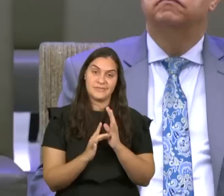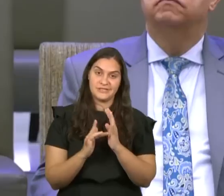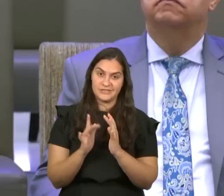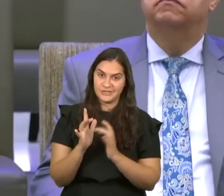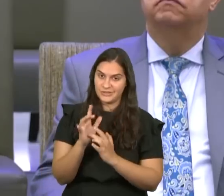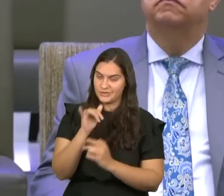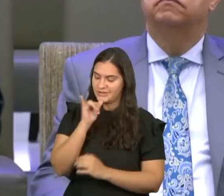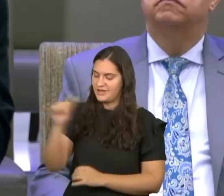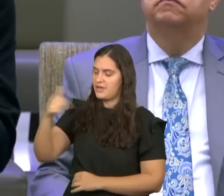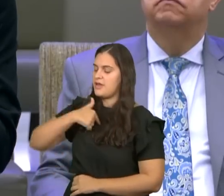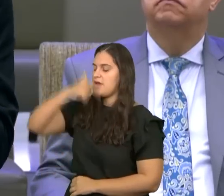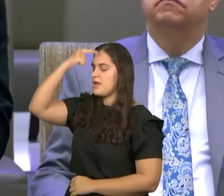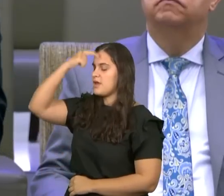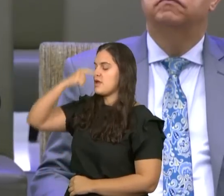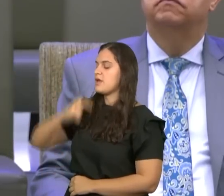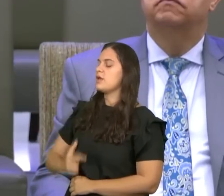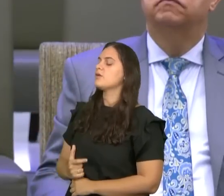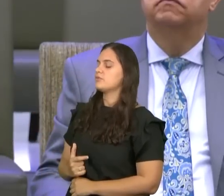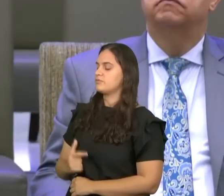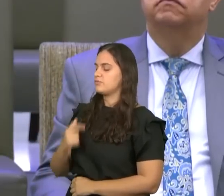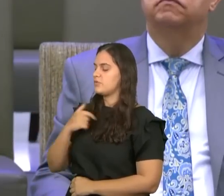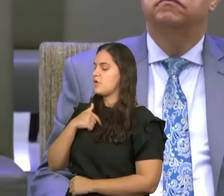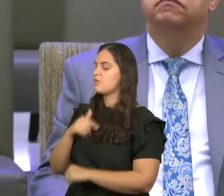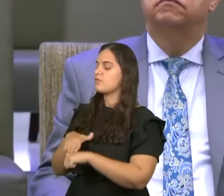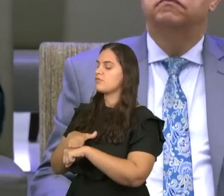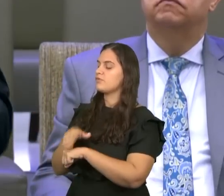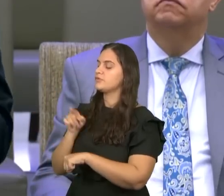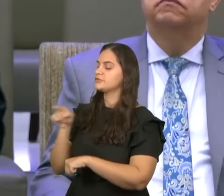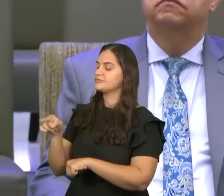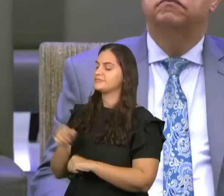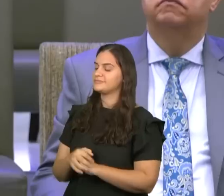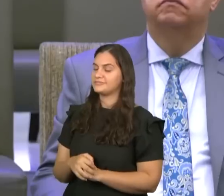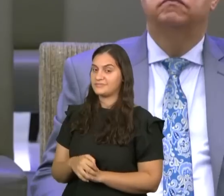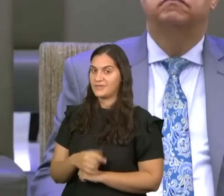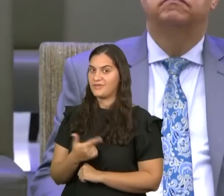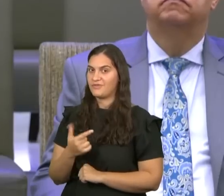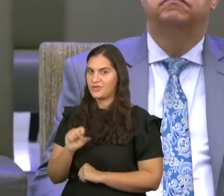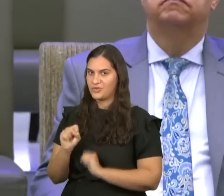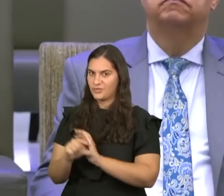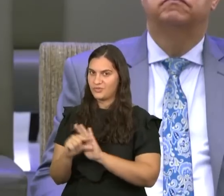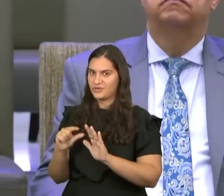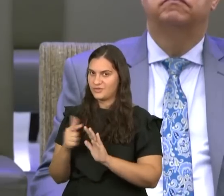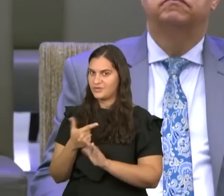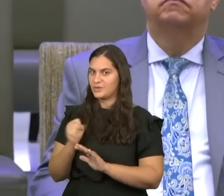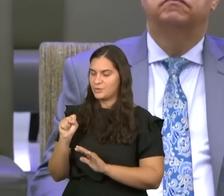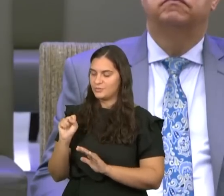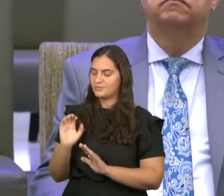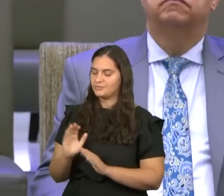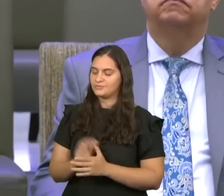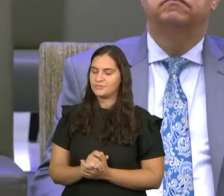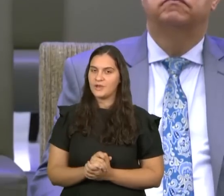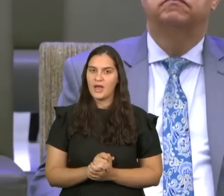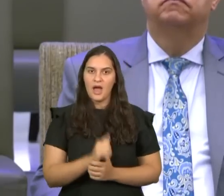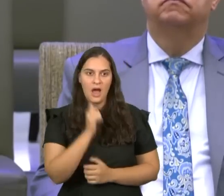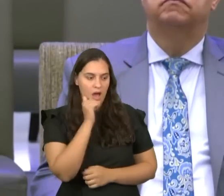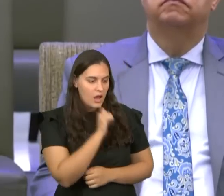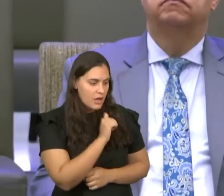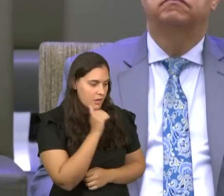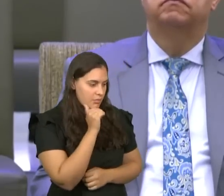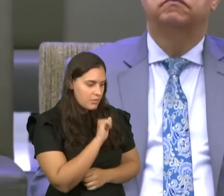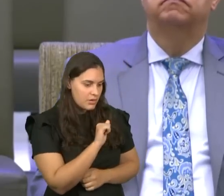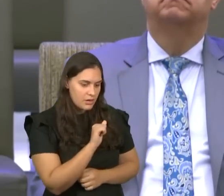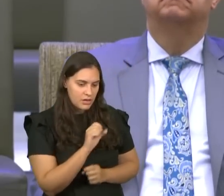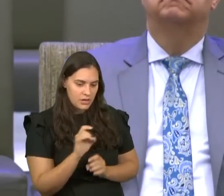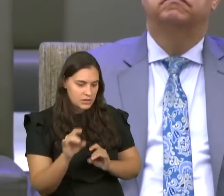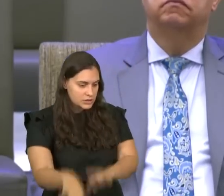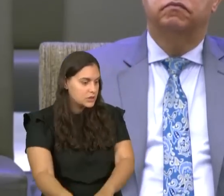sou eu o que fala com você às vezes o Versículo 28 a mulher deixou sua vasilha